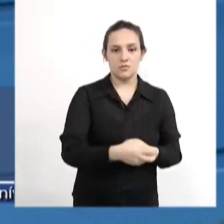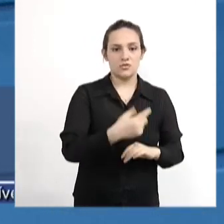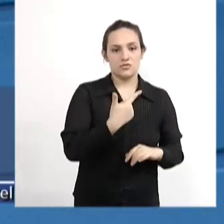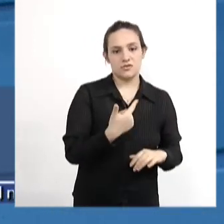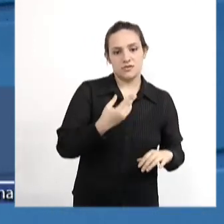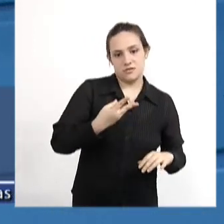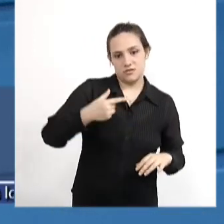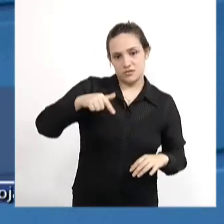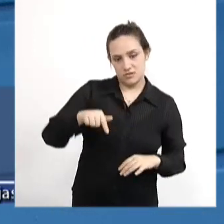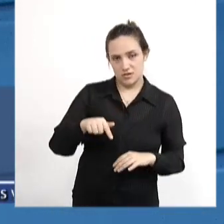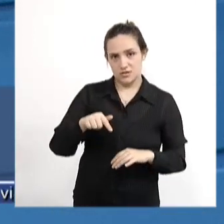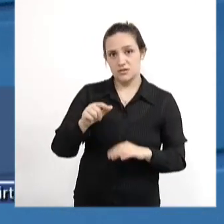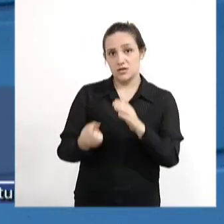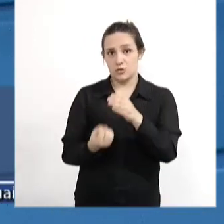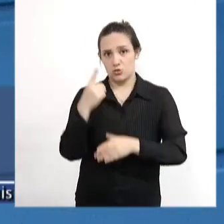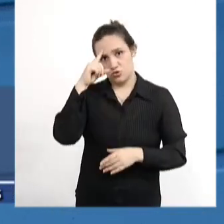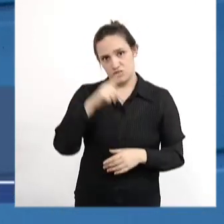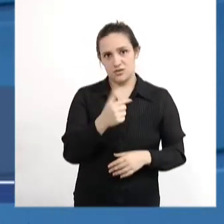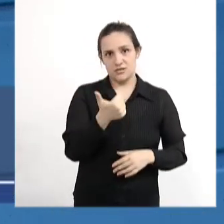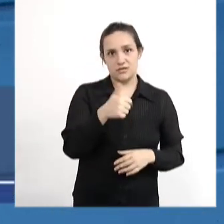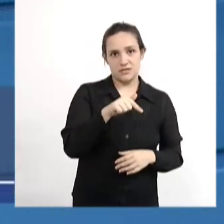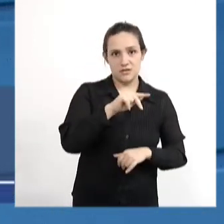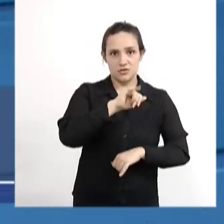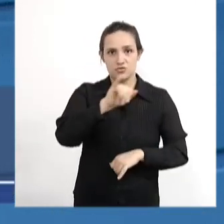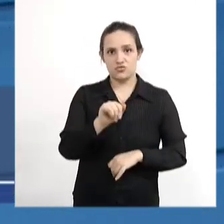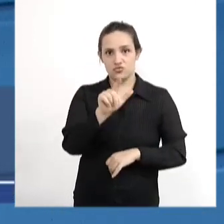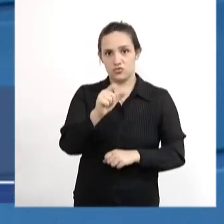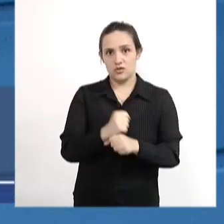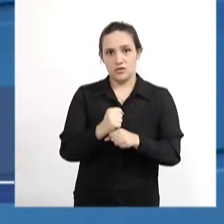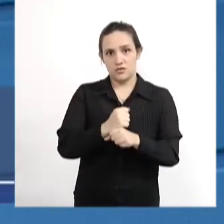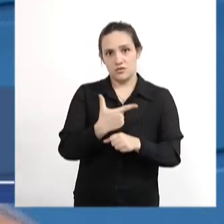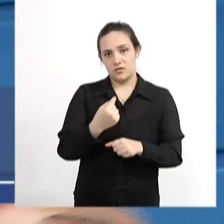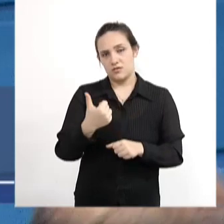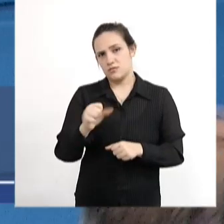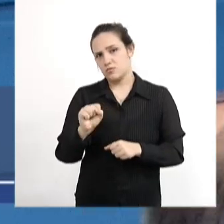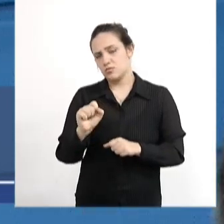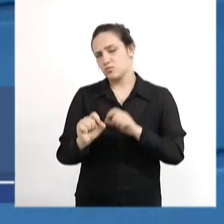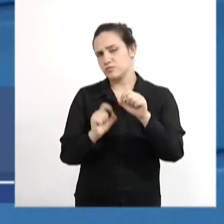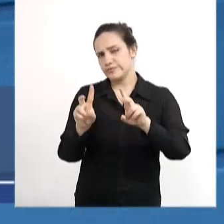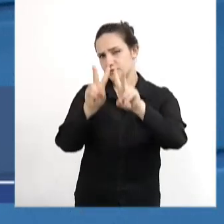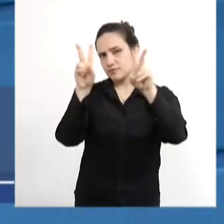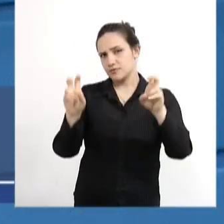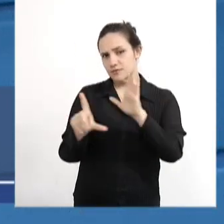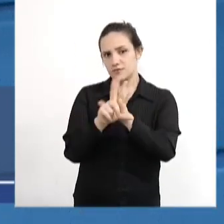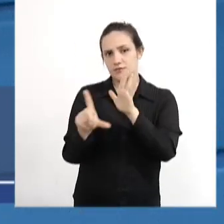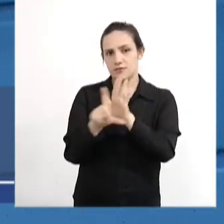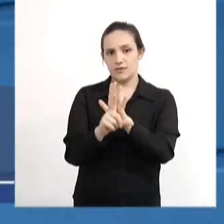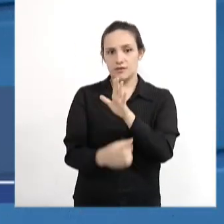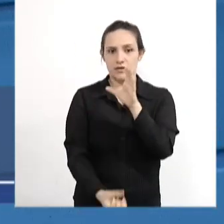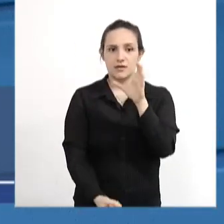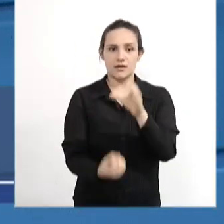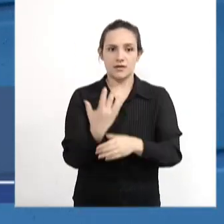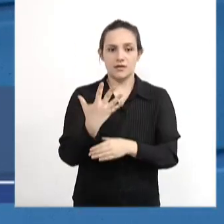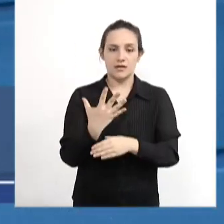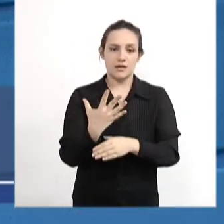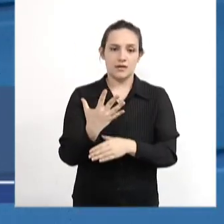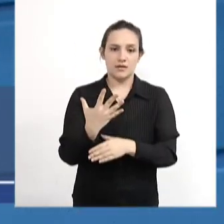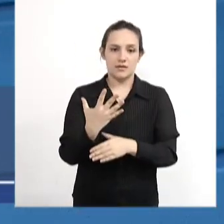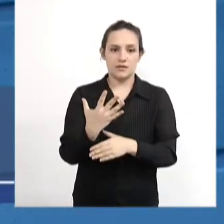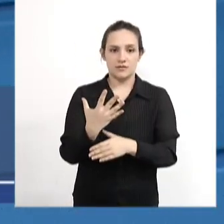5.237, de 17 de julho de 2018, que cria o complexo do Parque dos